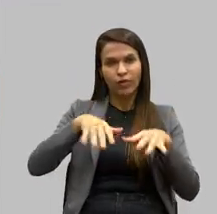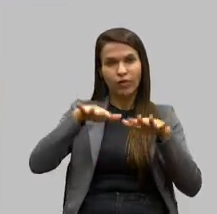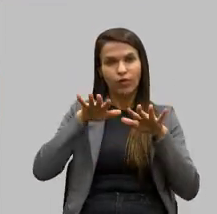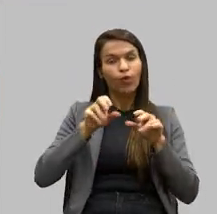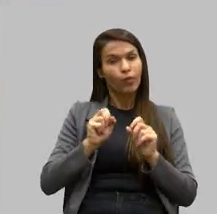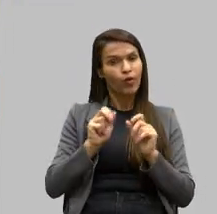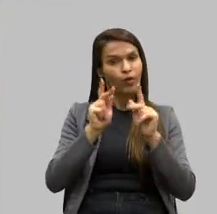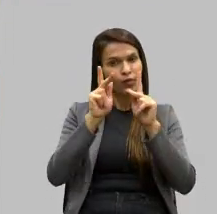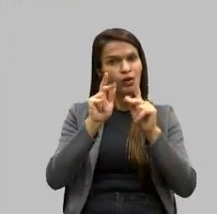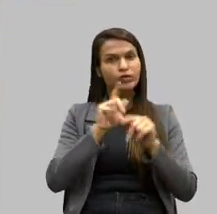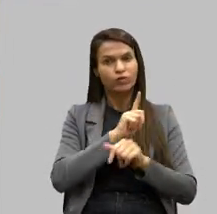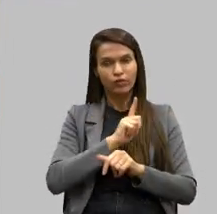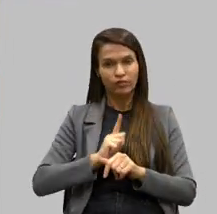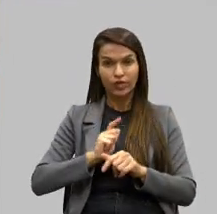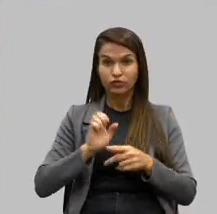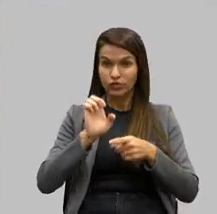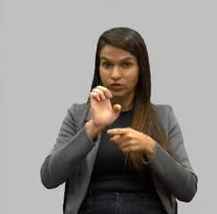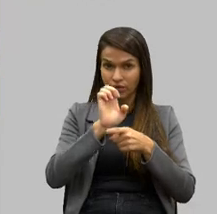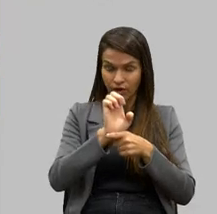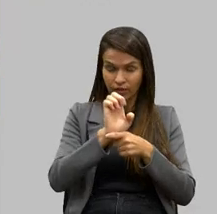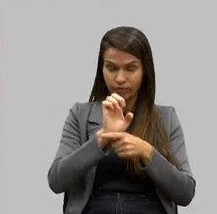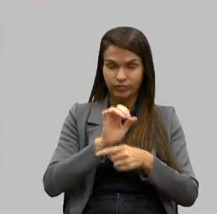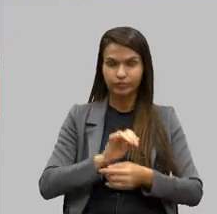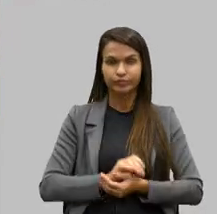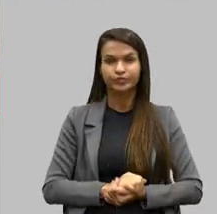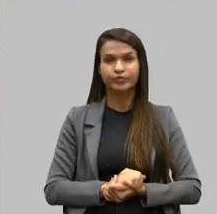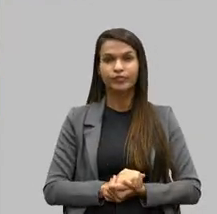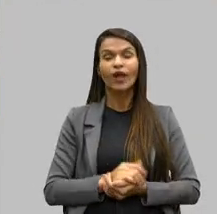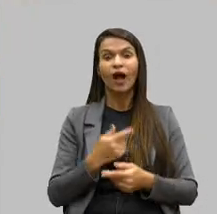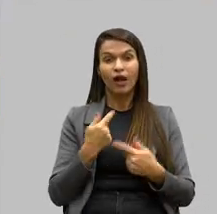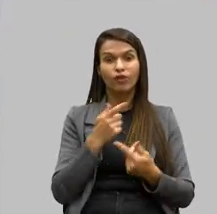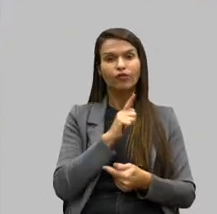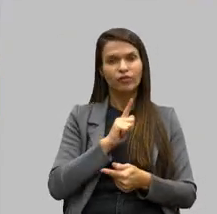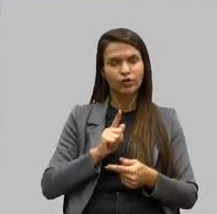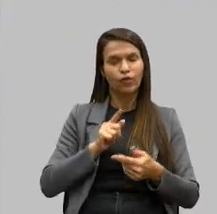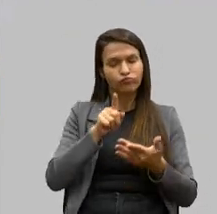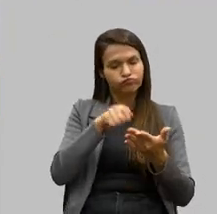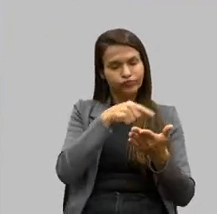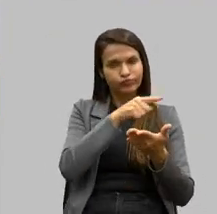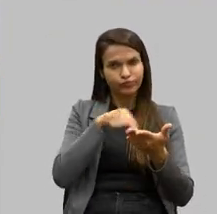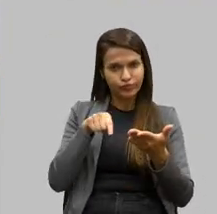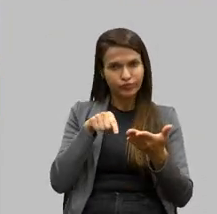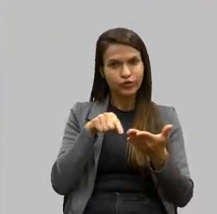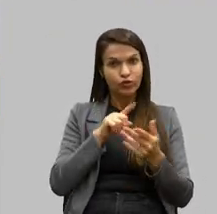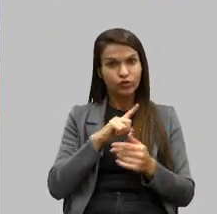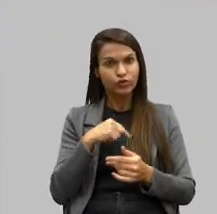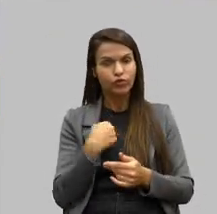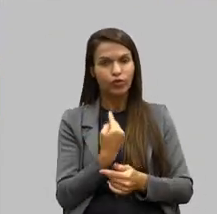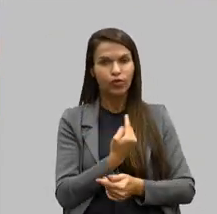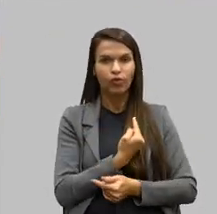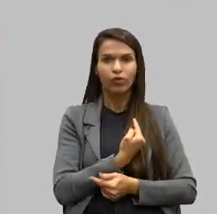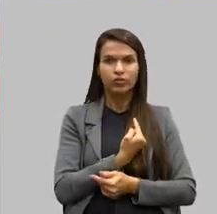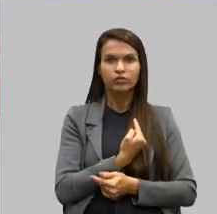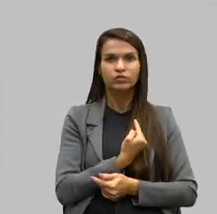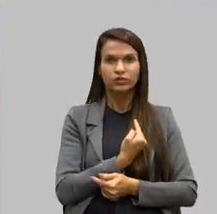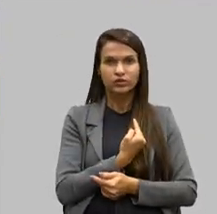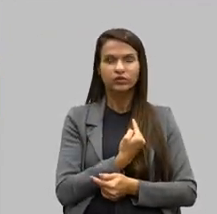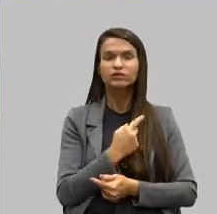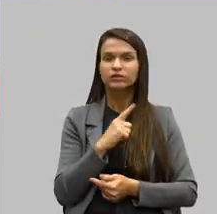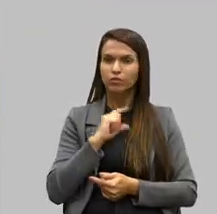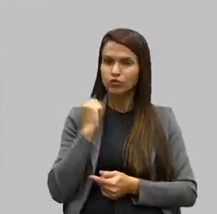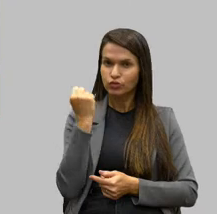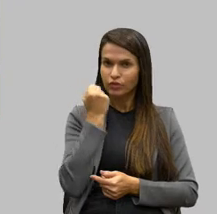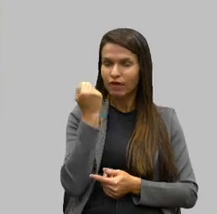do governo do Estado. E aí o governador vetou. E nós estamos com um grave